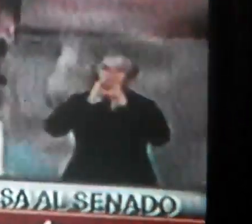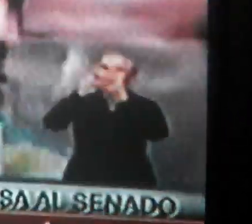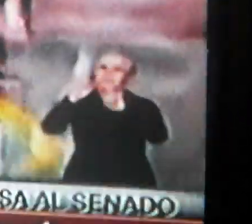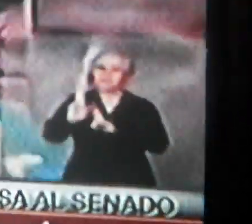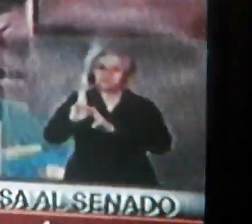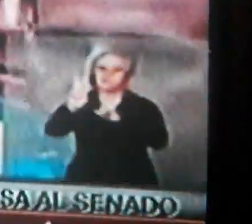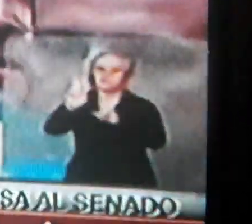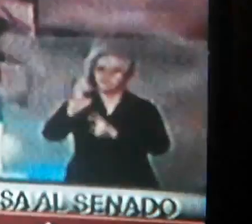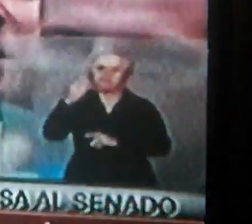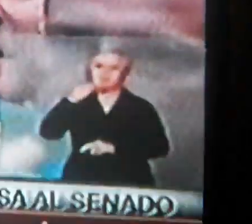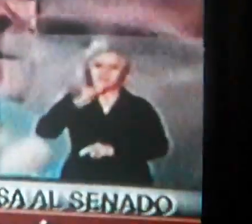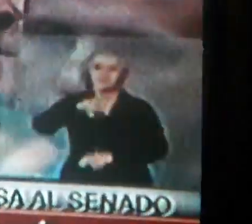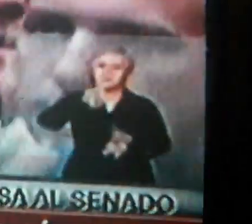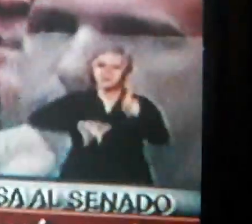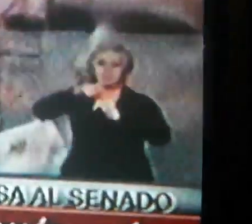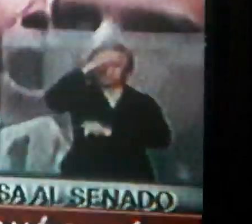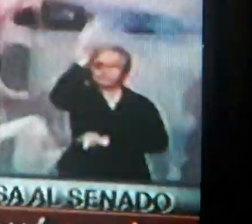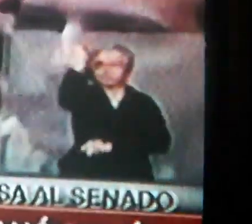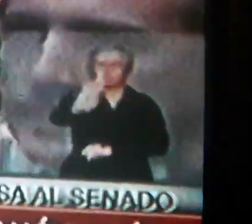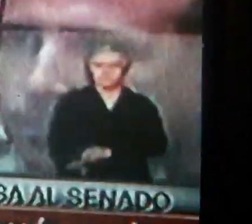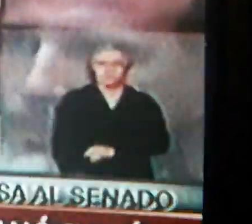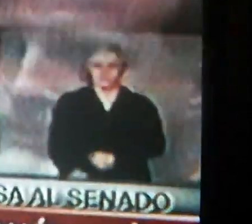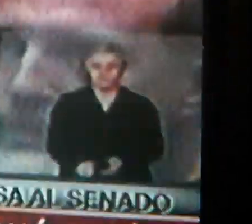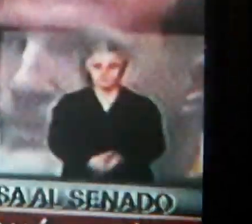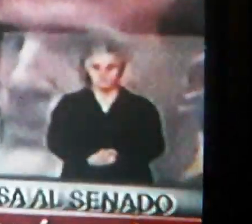esperança de milhões de brasileiros!